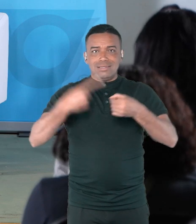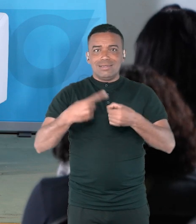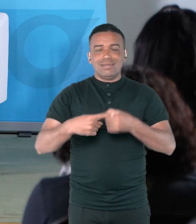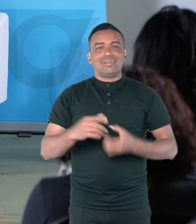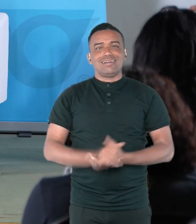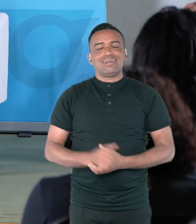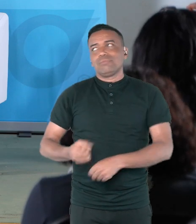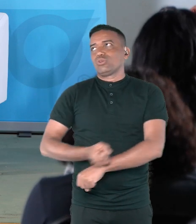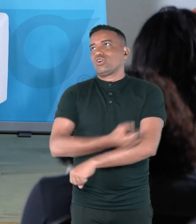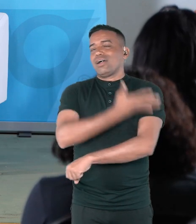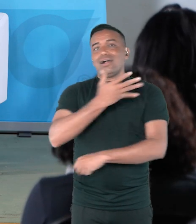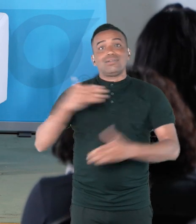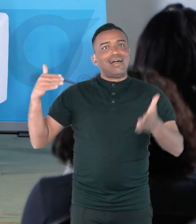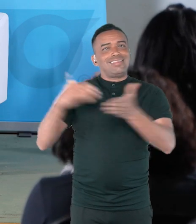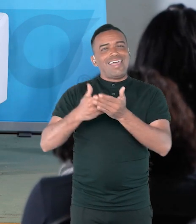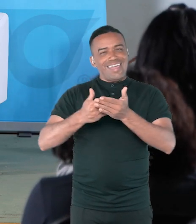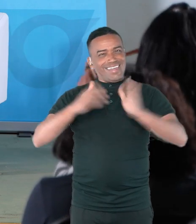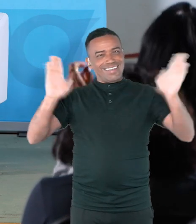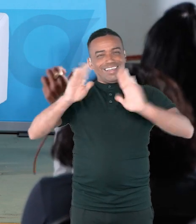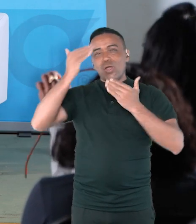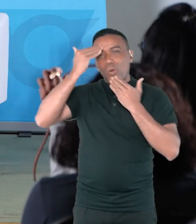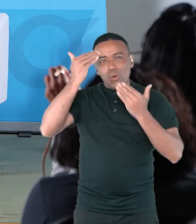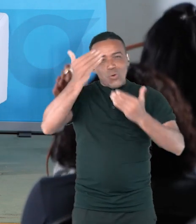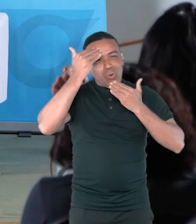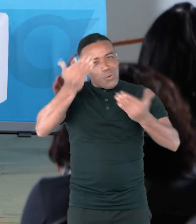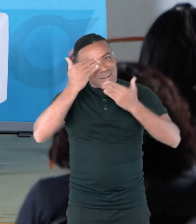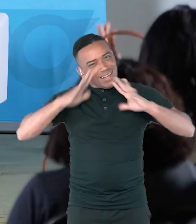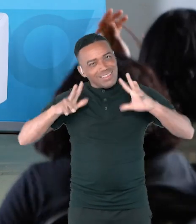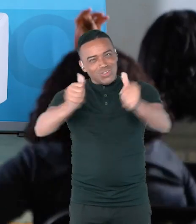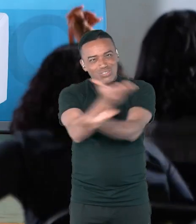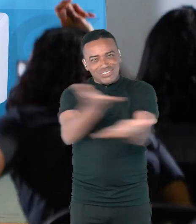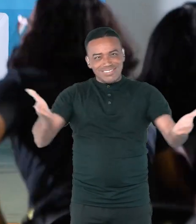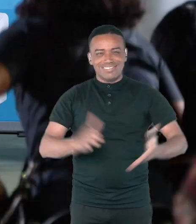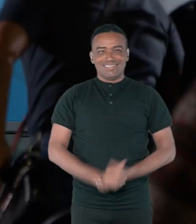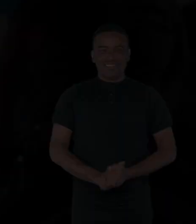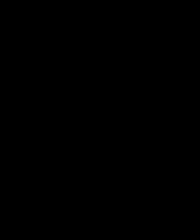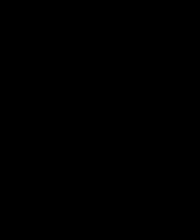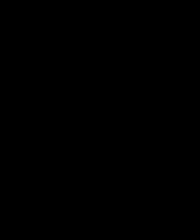Beleza. Gente, até a próxima, então. Obrigada.